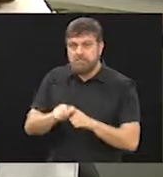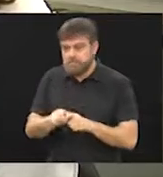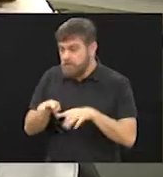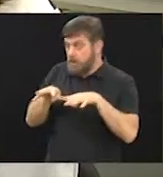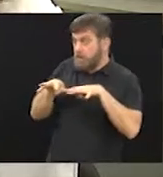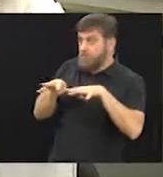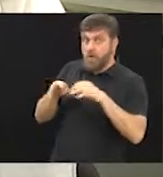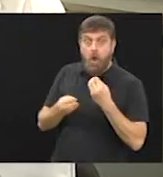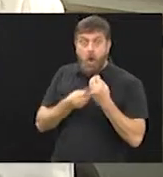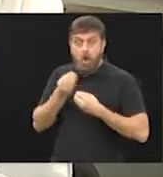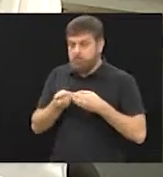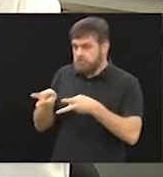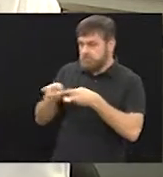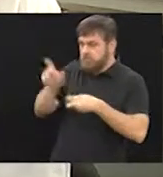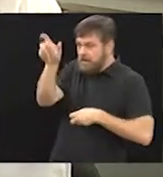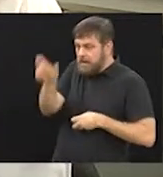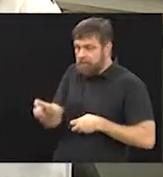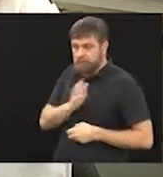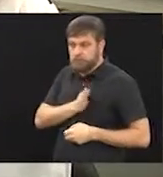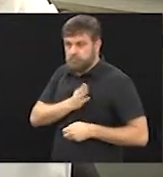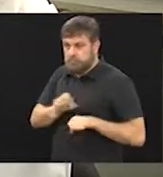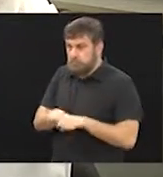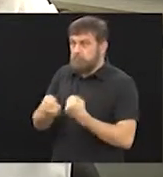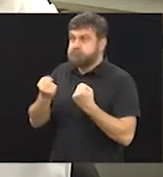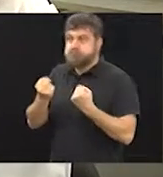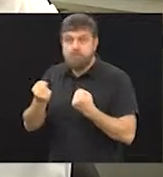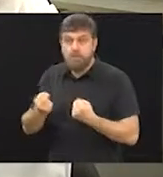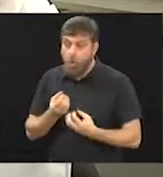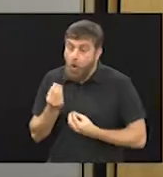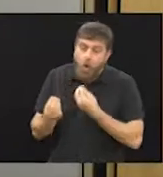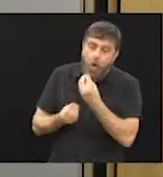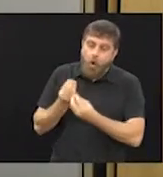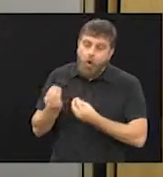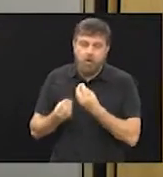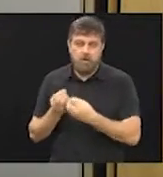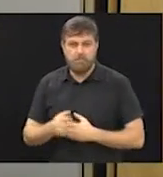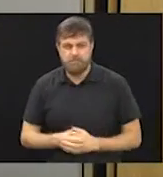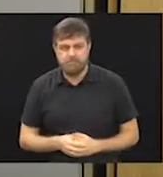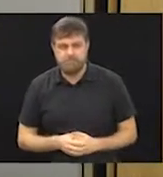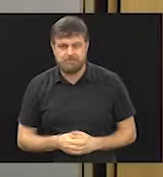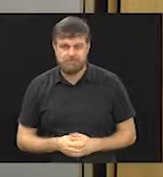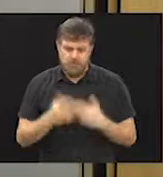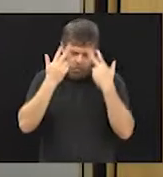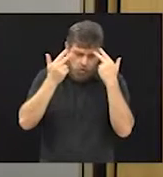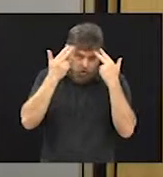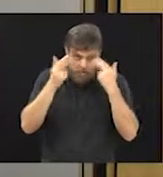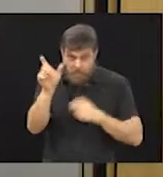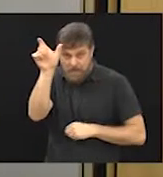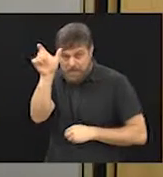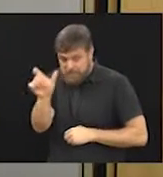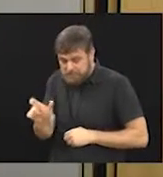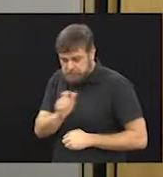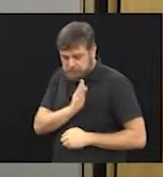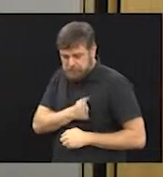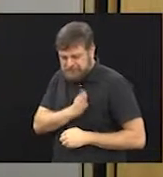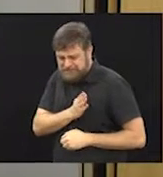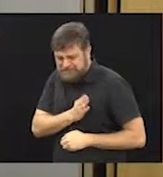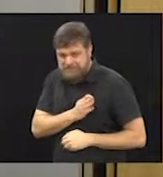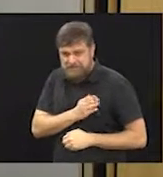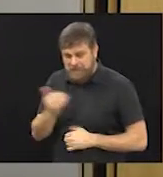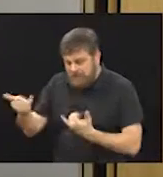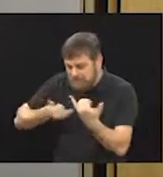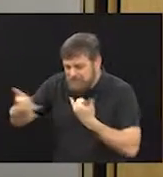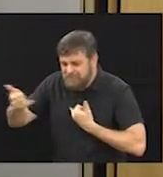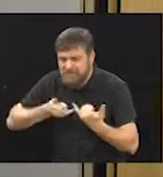como é que elas podem reconhecer que a pessoa está sofrendo essa Normalmente o paciente tem queixas